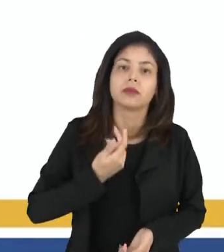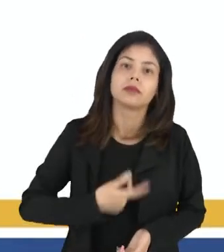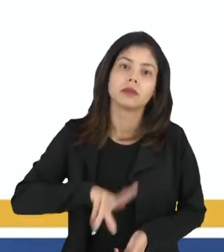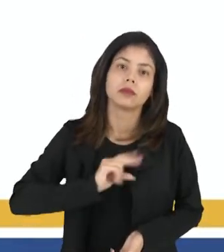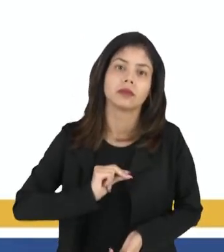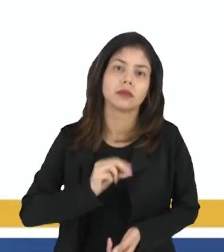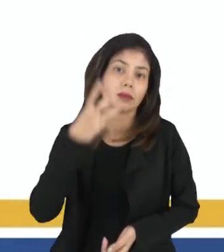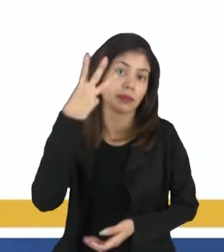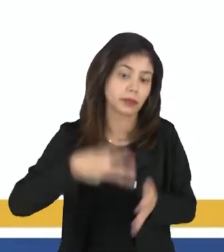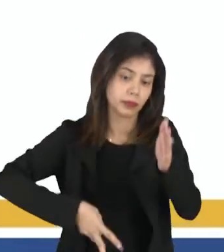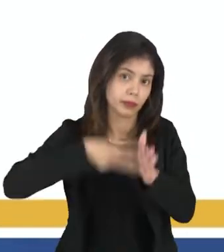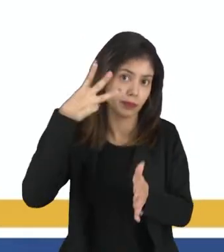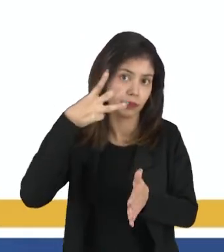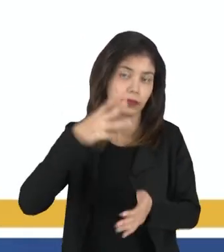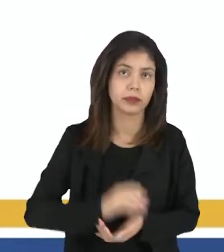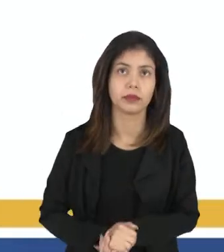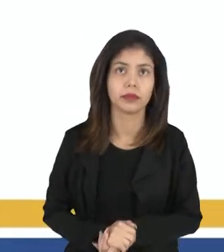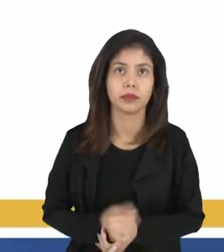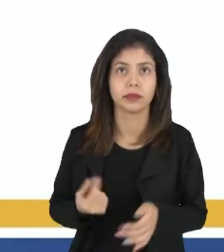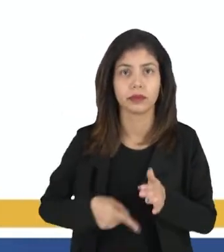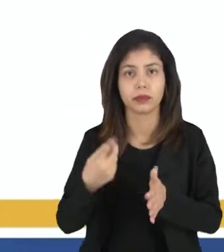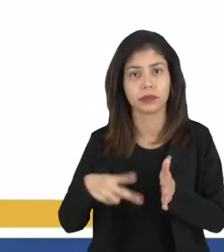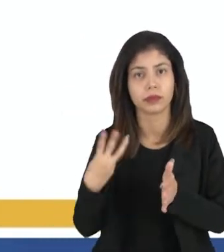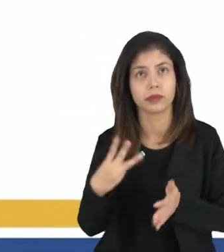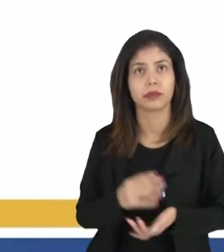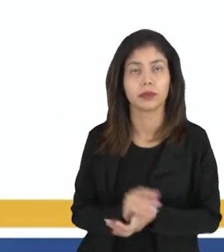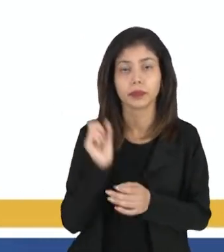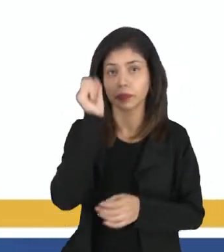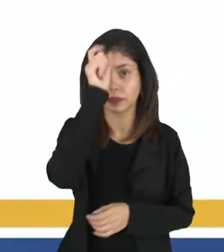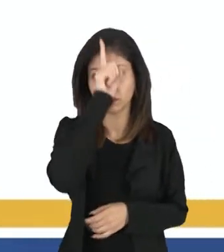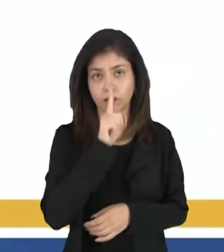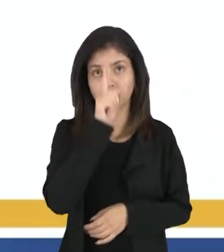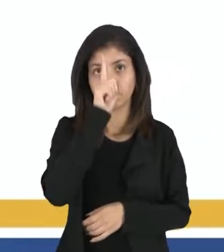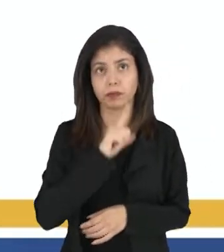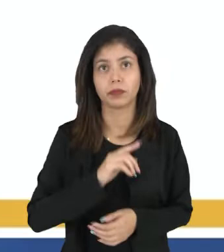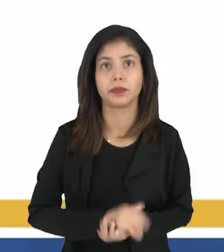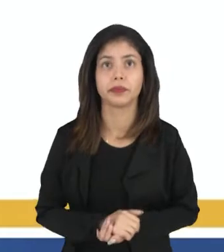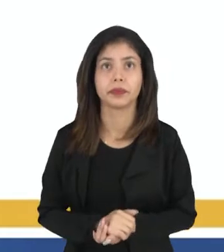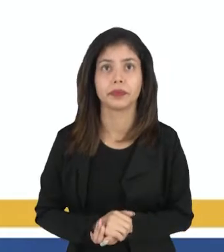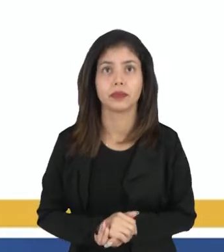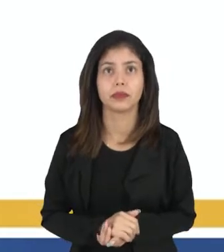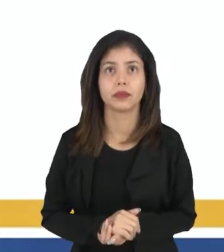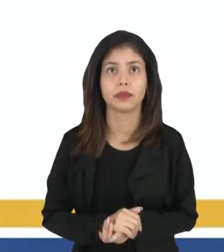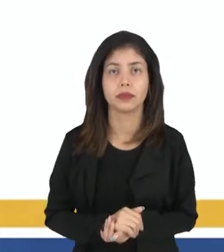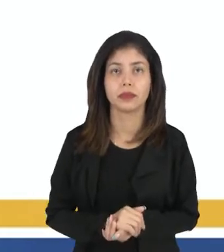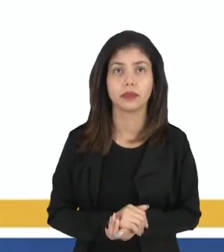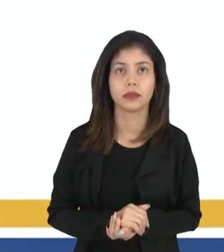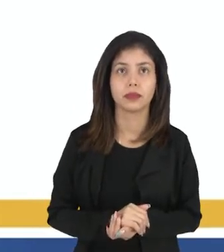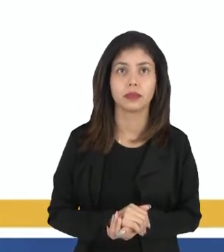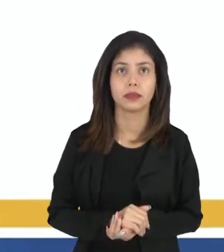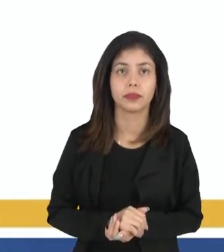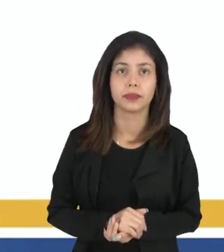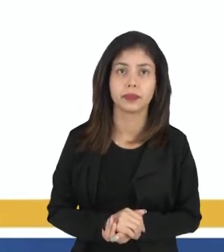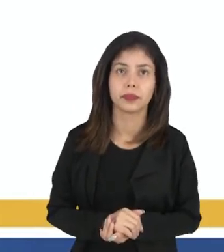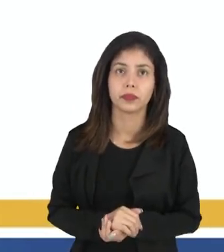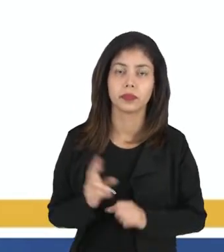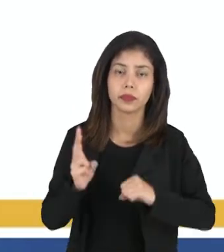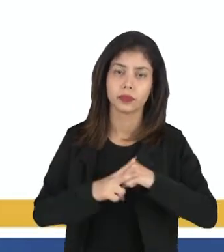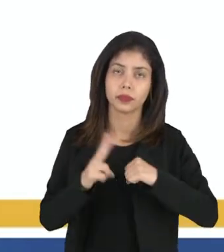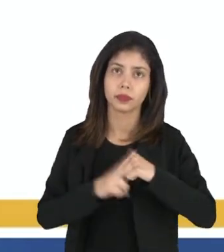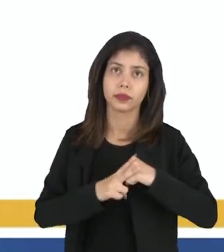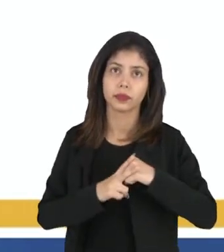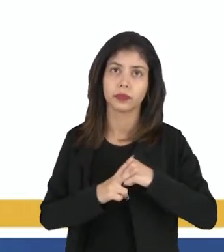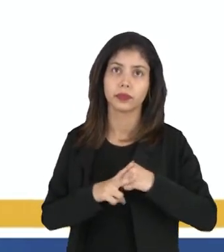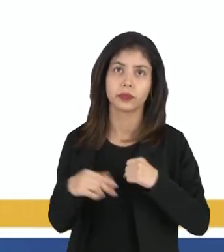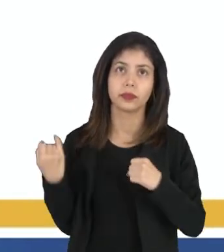Portugal 3 vezes. Olha só, o sujeito está de azul, my parents, verbo have, e o